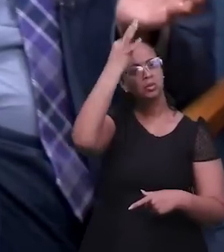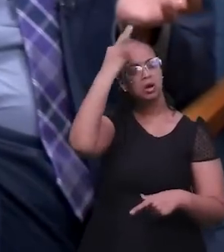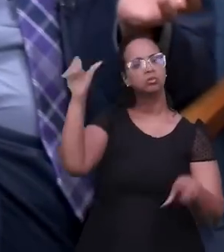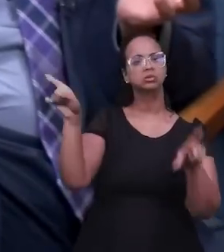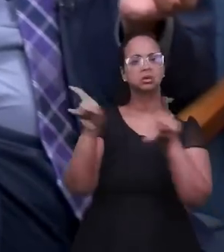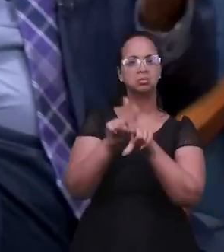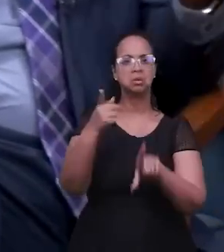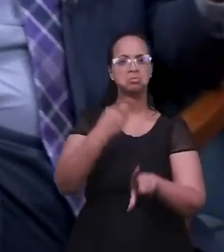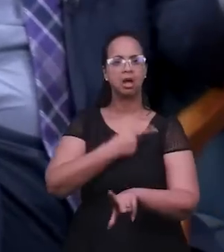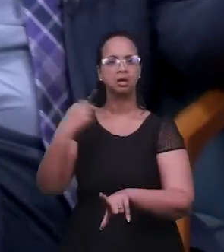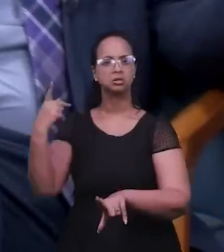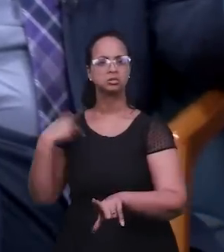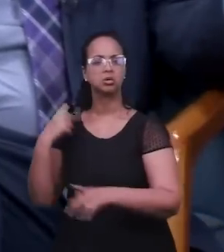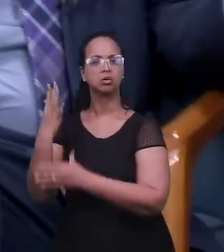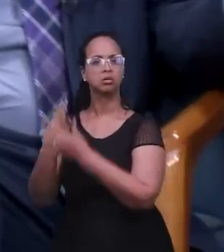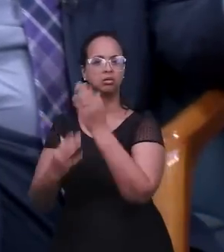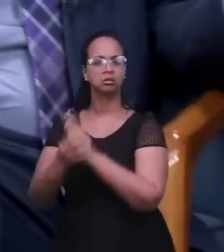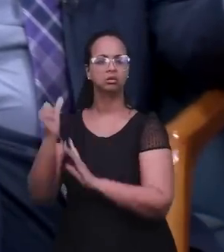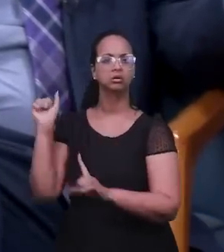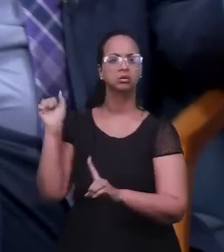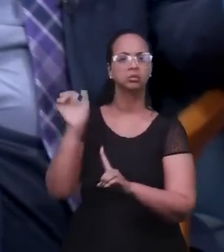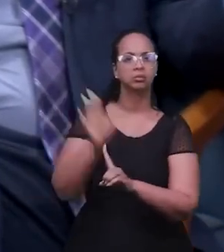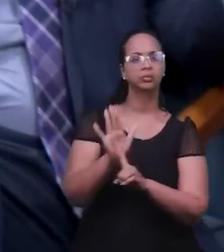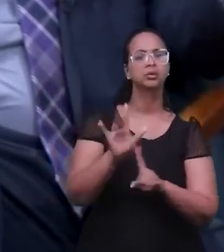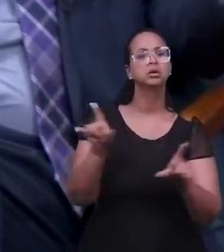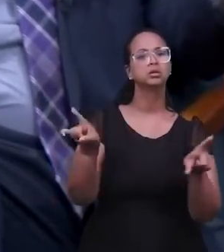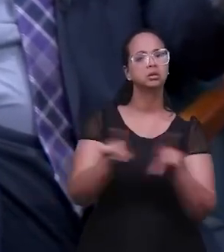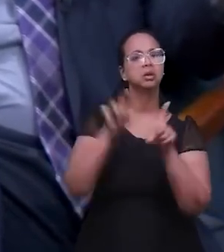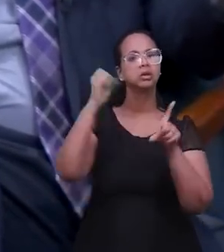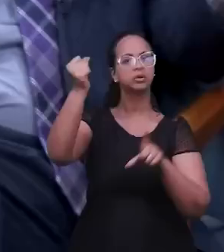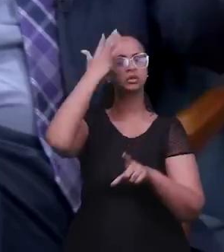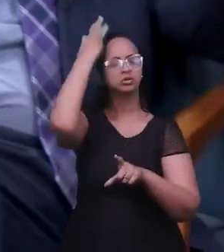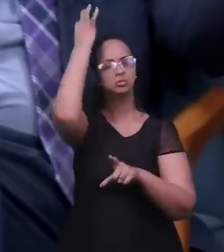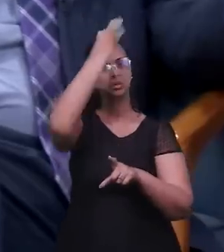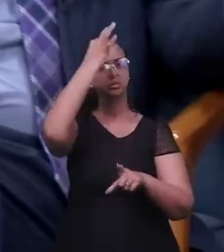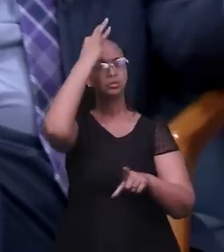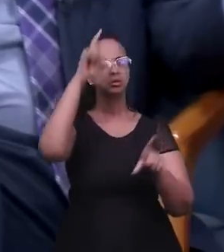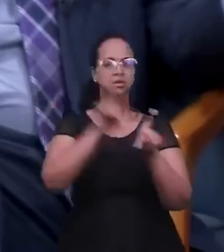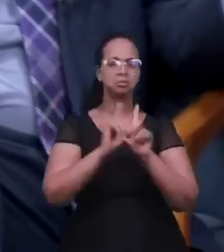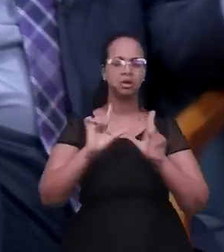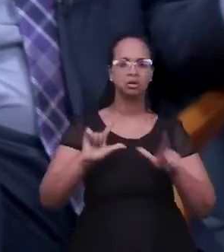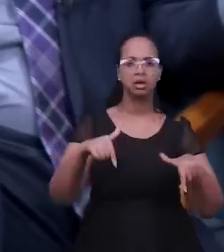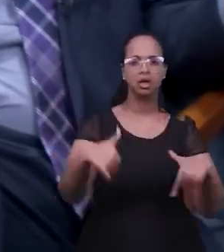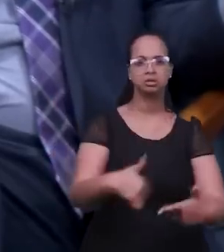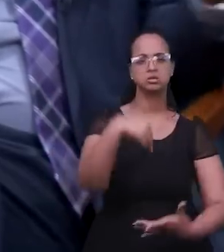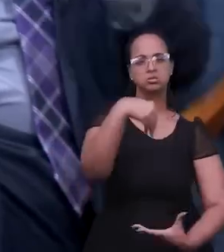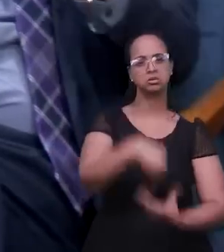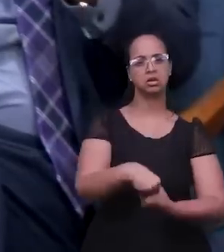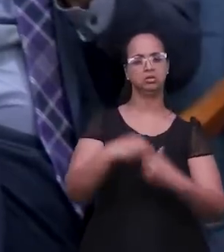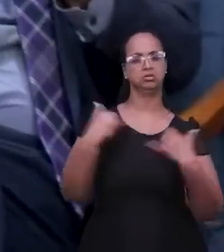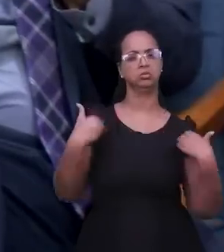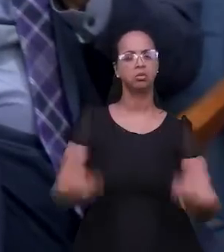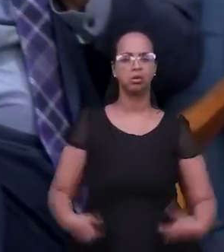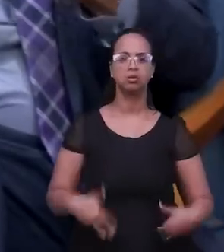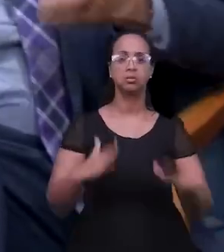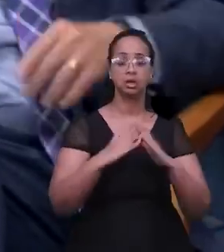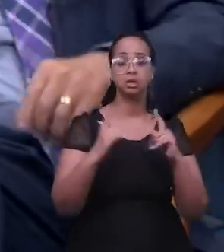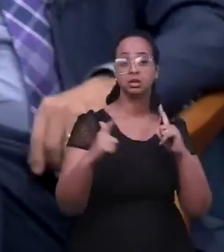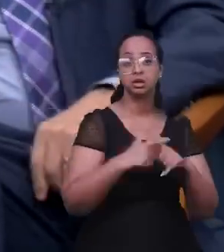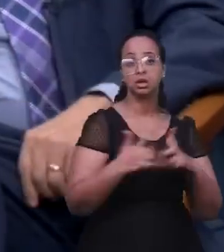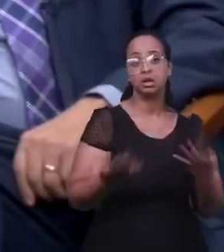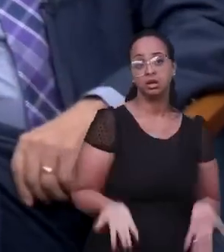dom espiritual e presbitério. Revelação do Espírito Santo e operação no corpo. Quando você nega isso,